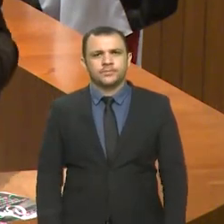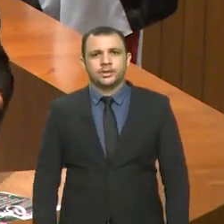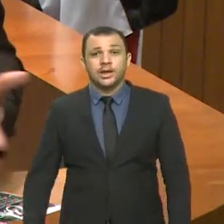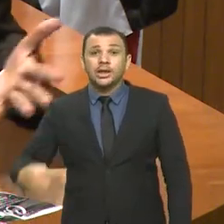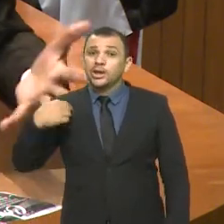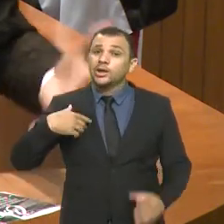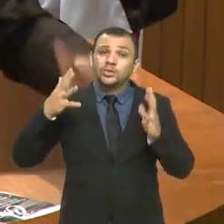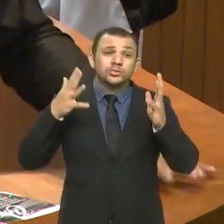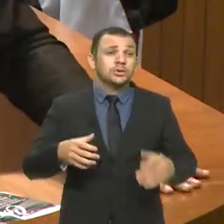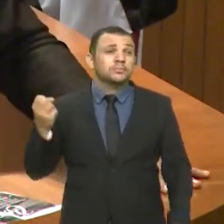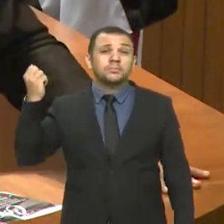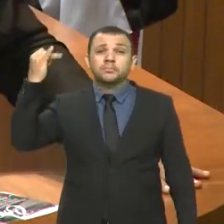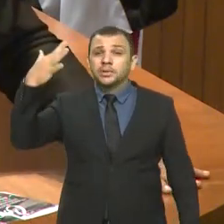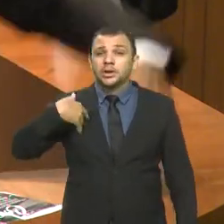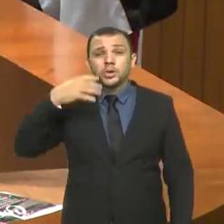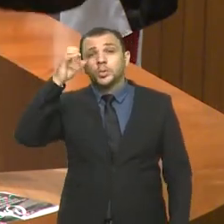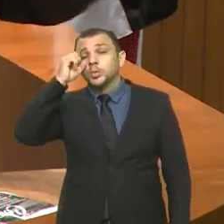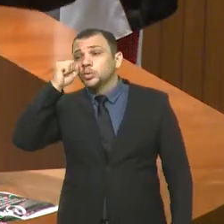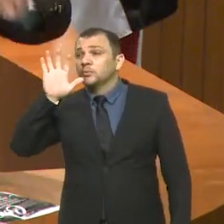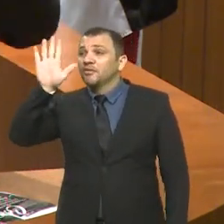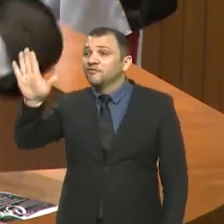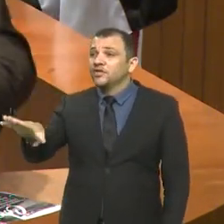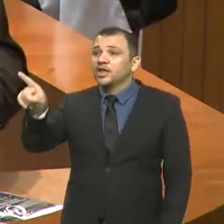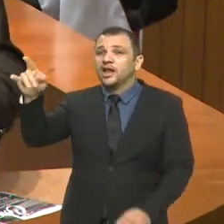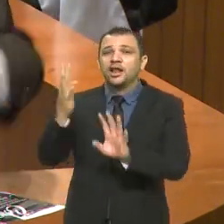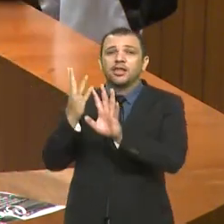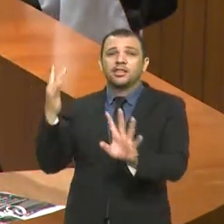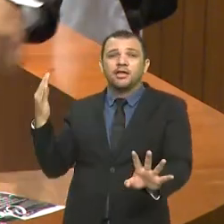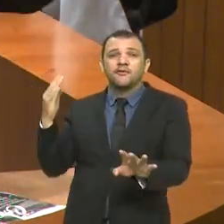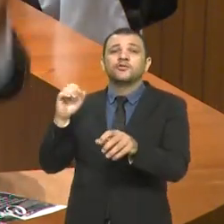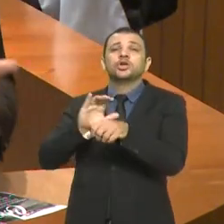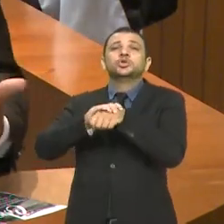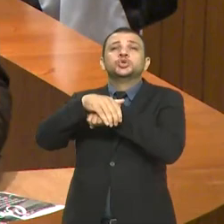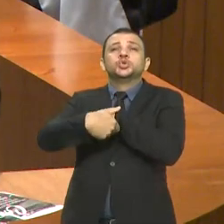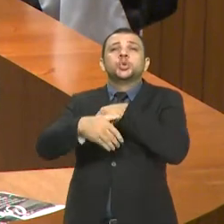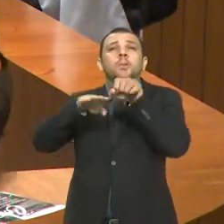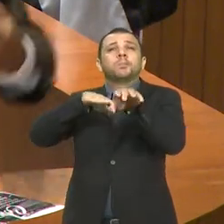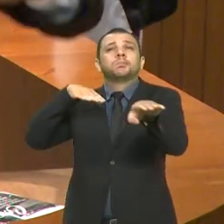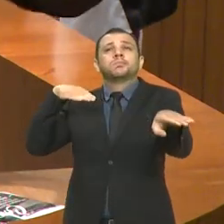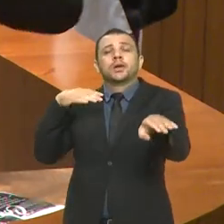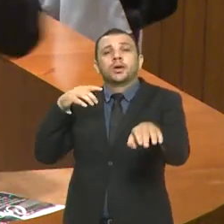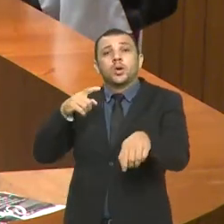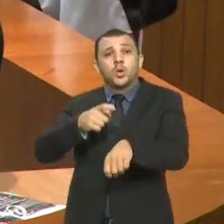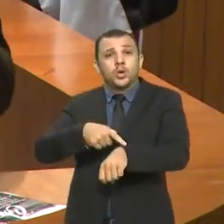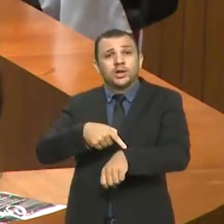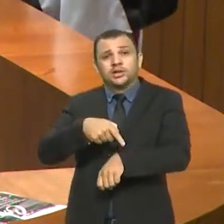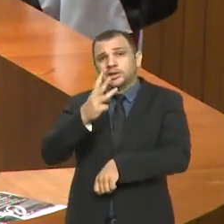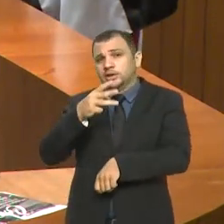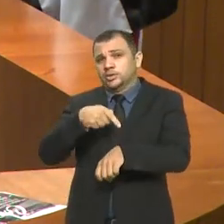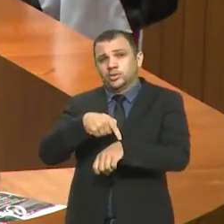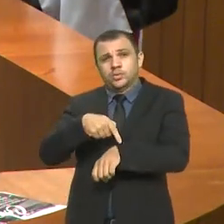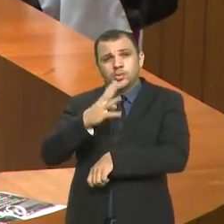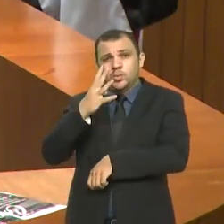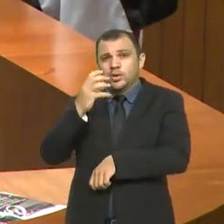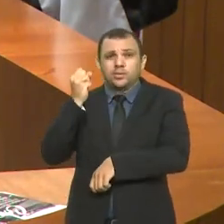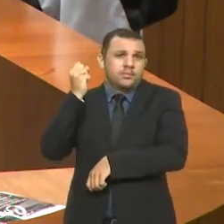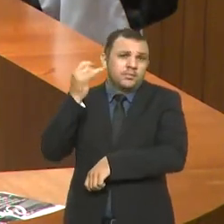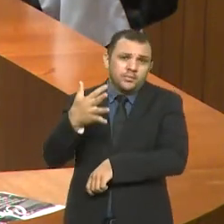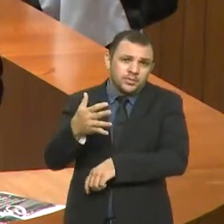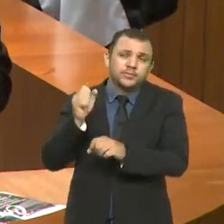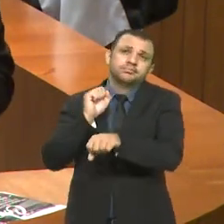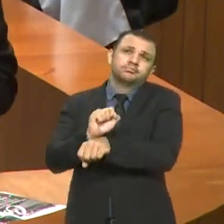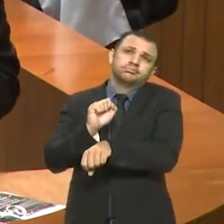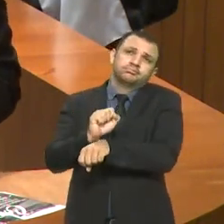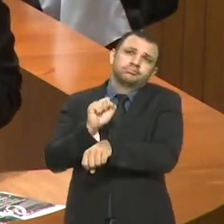noite para esperar o ferro. Já cheguei 3, 4 horas da manhã para pegar o ferro em 10. E não utilizei a autoridade de deputado